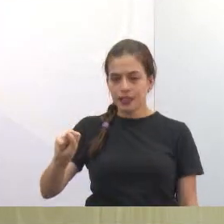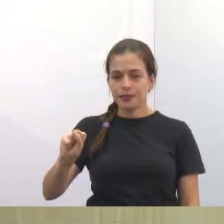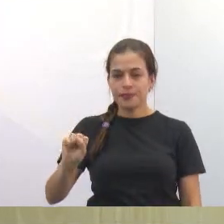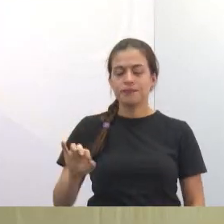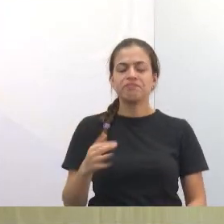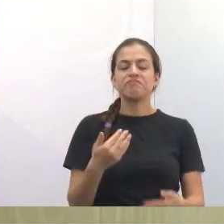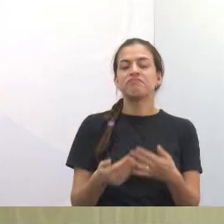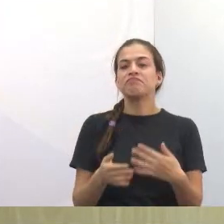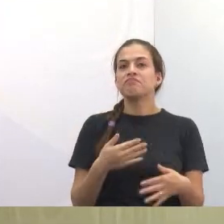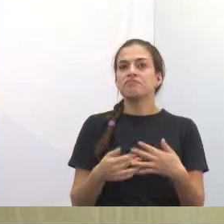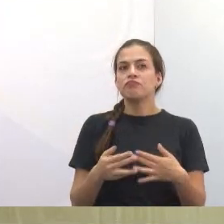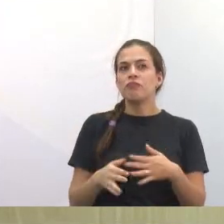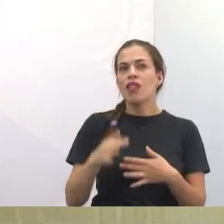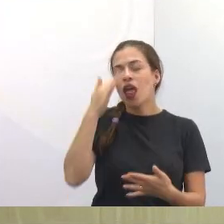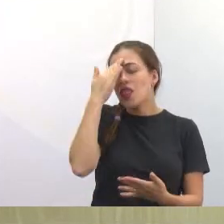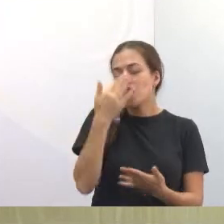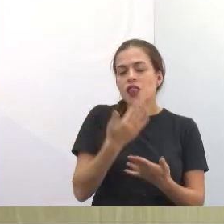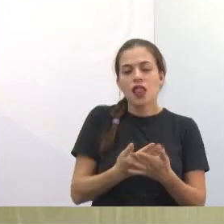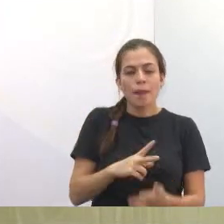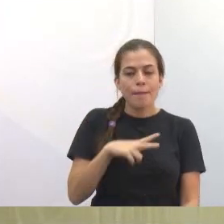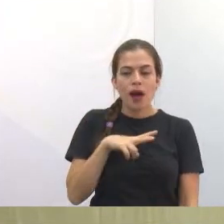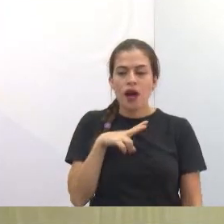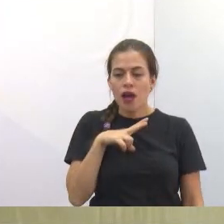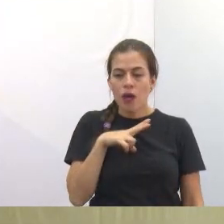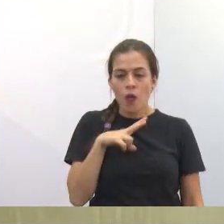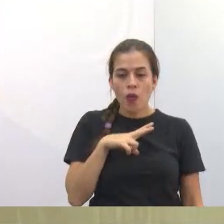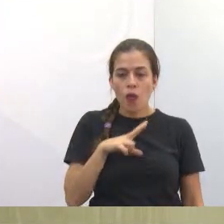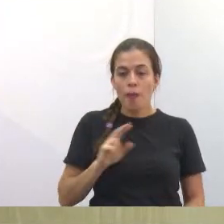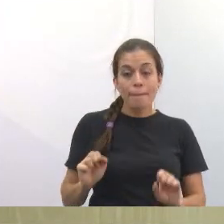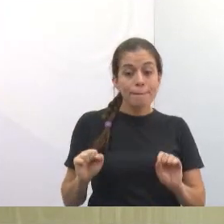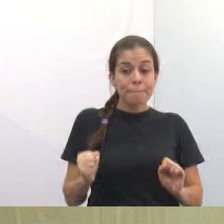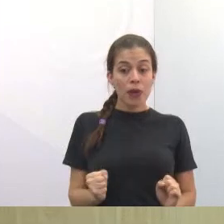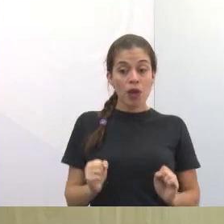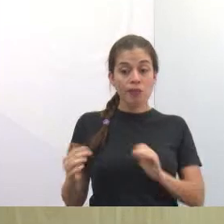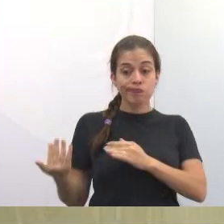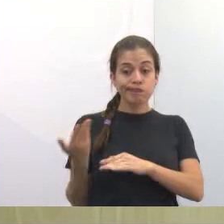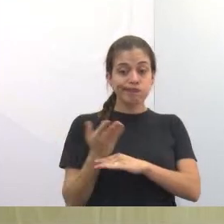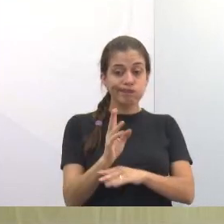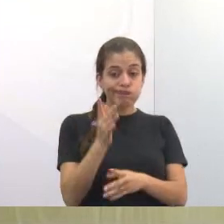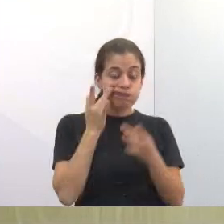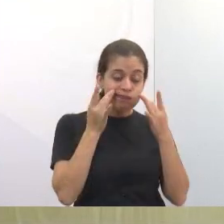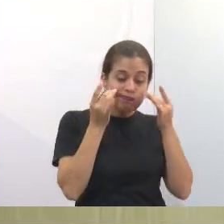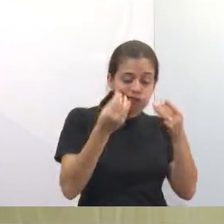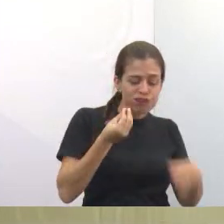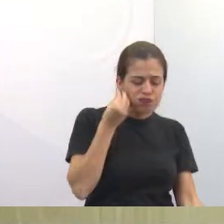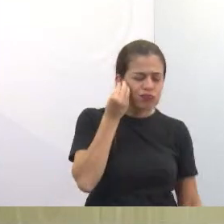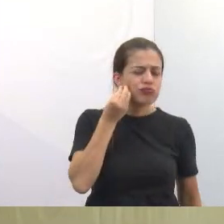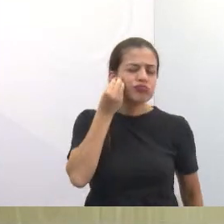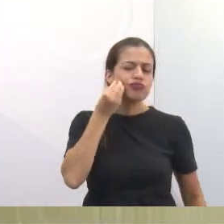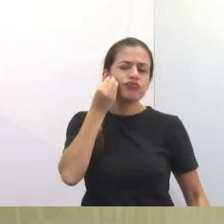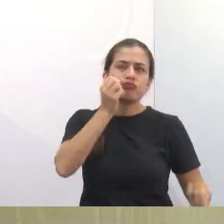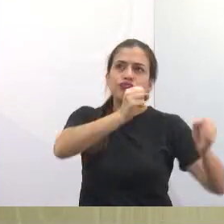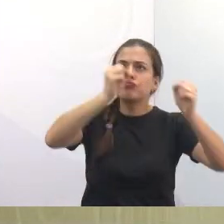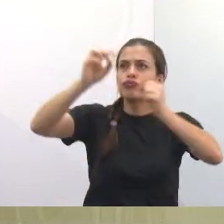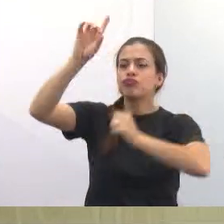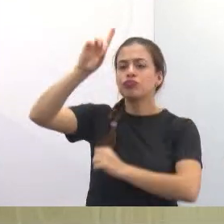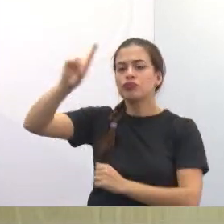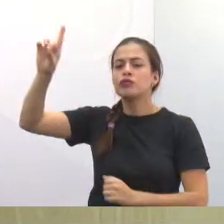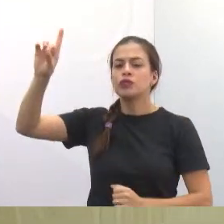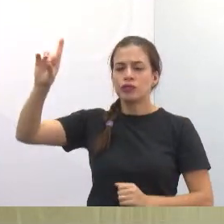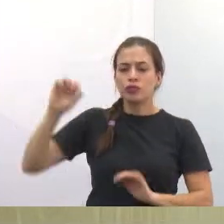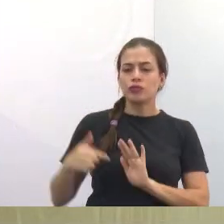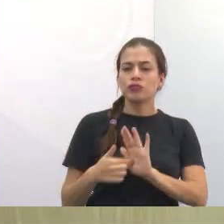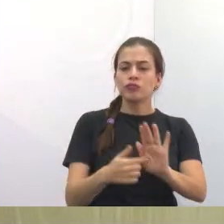Independente quais sejam suas crenças pessoais, que tenha a chance de presenciar e experimentar o poder de Deus. Feito esse